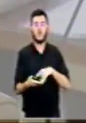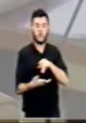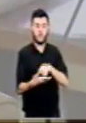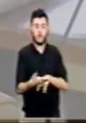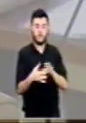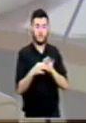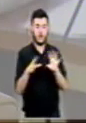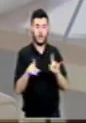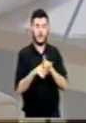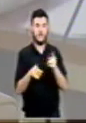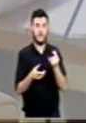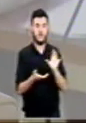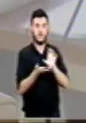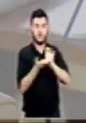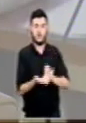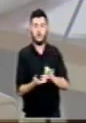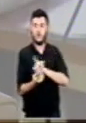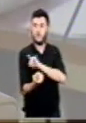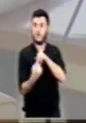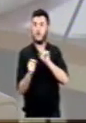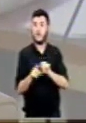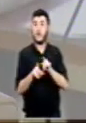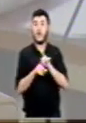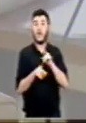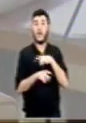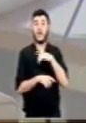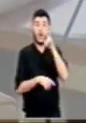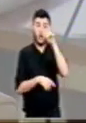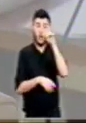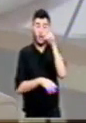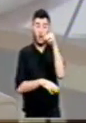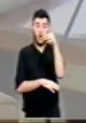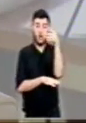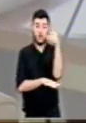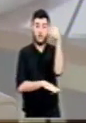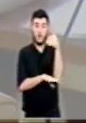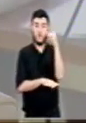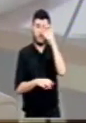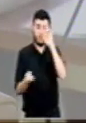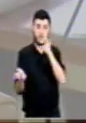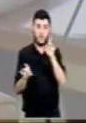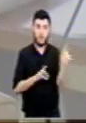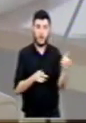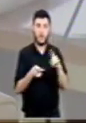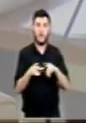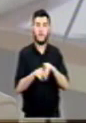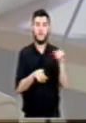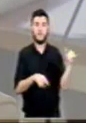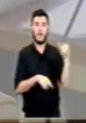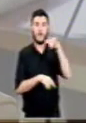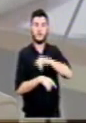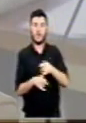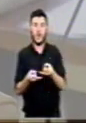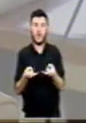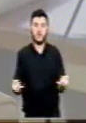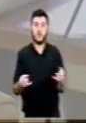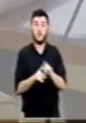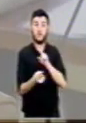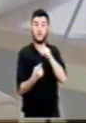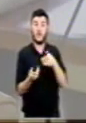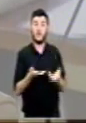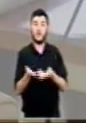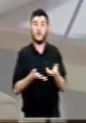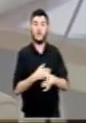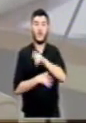fim de atender a solicitação do gabinete da senadora da República, já mencionada. Terceiro documento, relatório de viagem